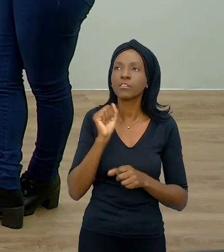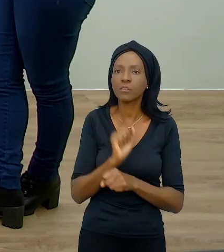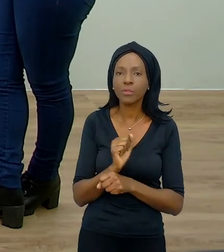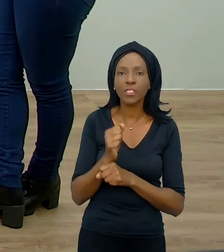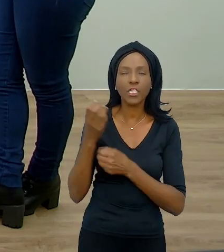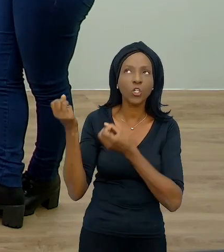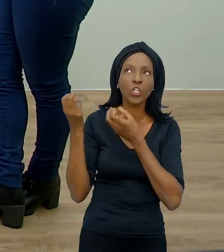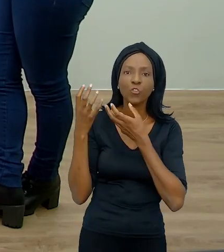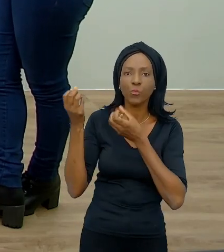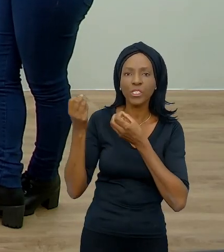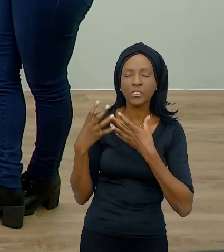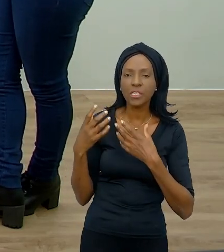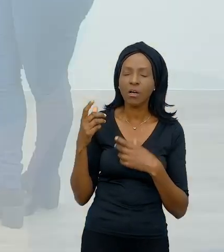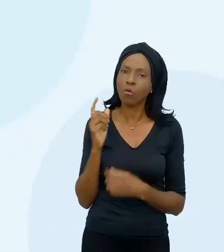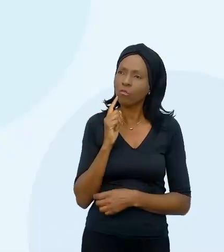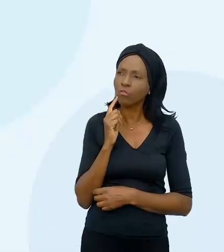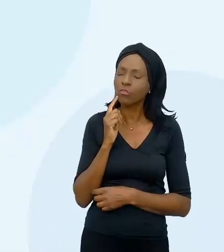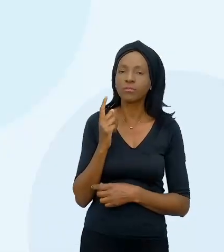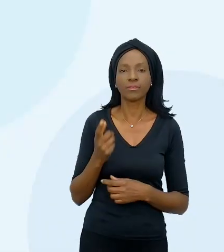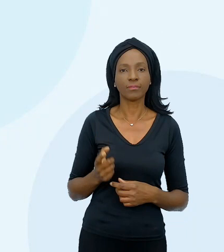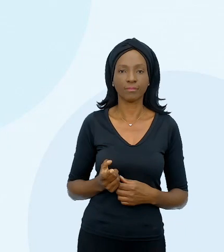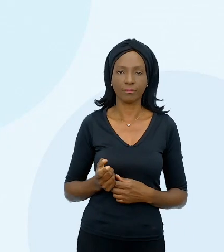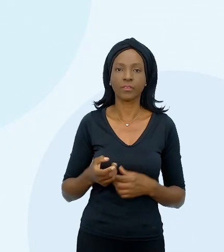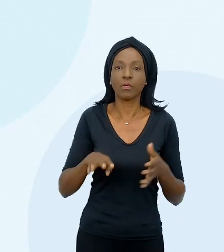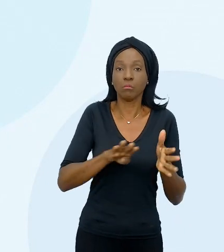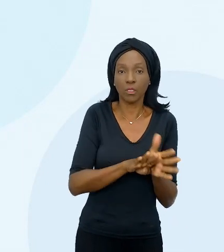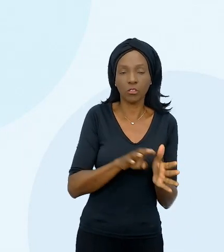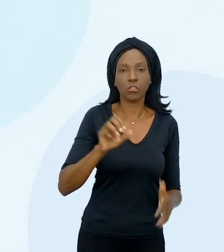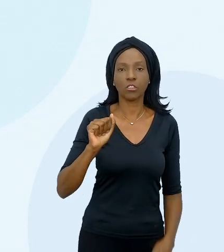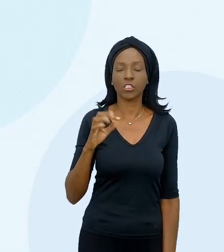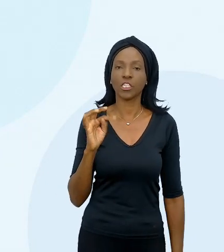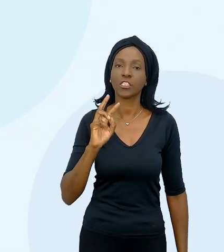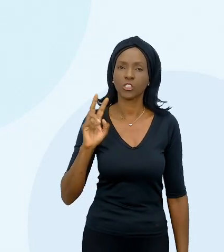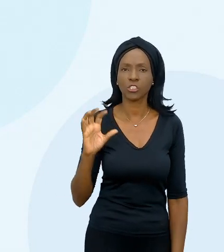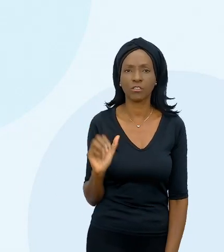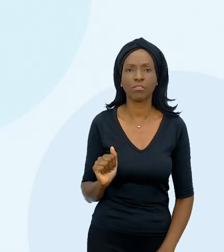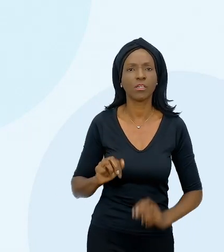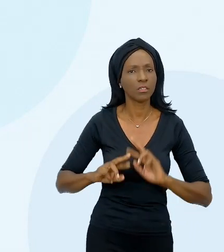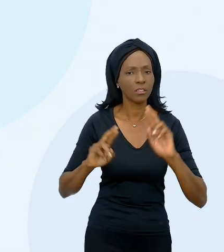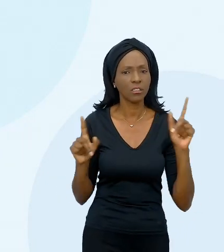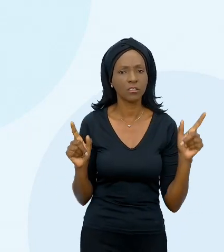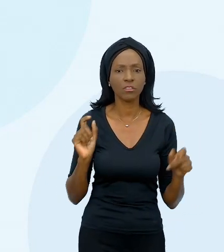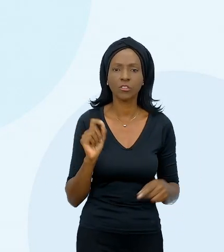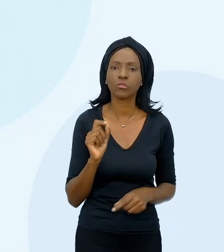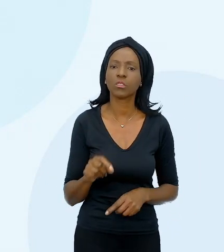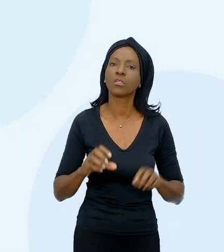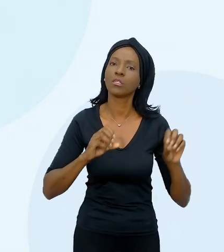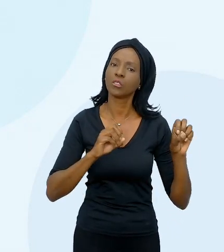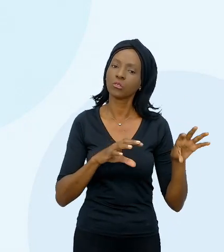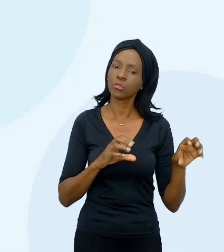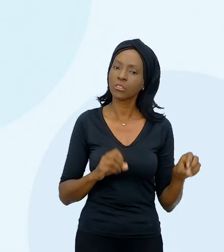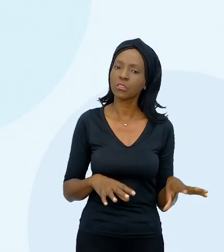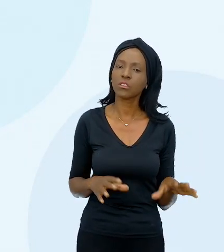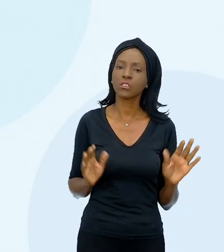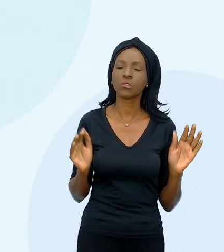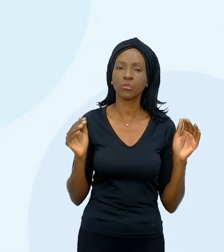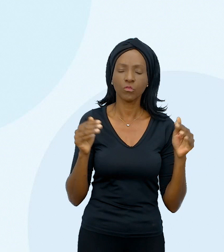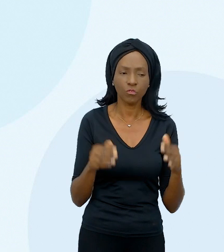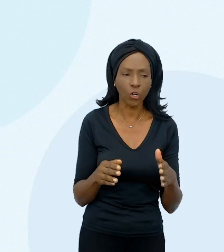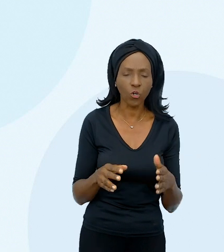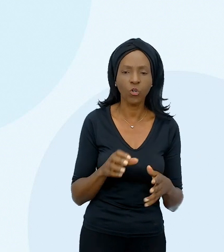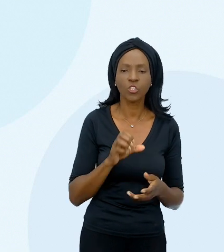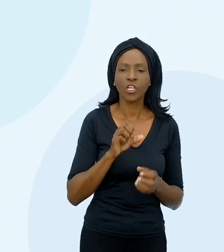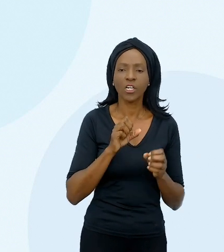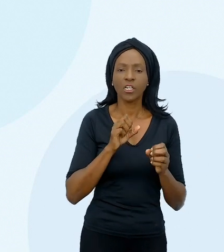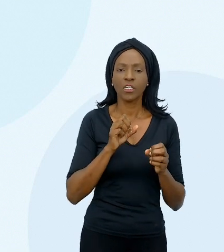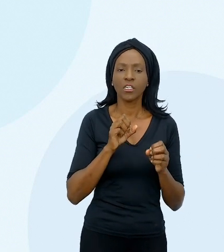veja, a metodologia ativa, ela é diferente do quê? Do ensino baseado na